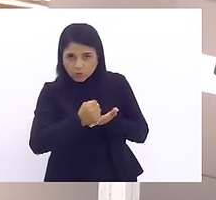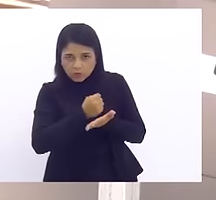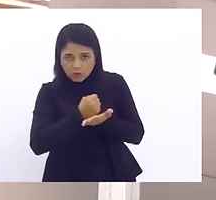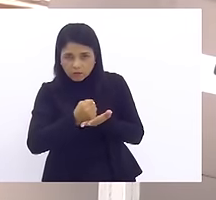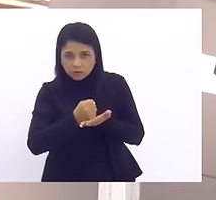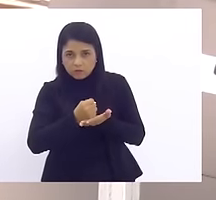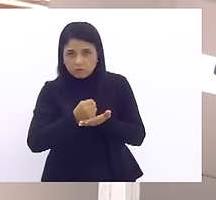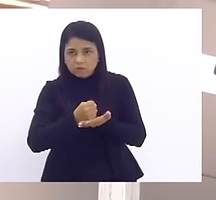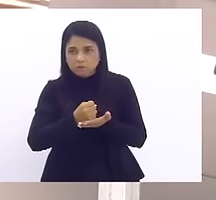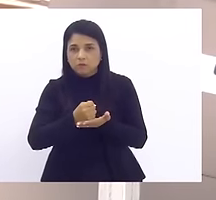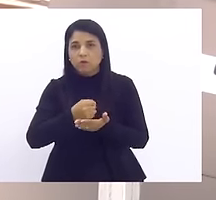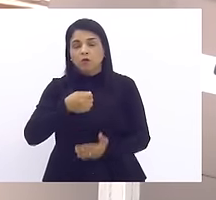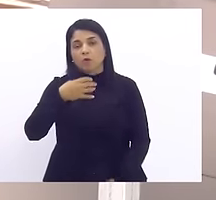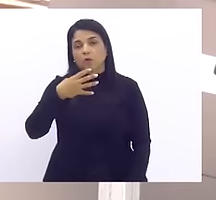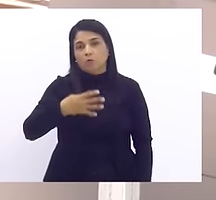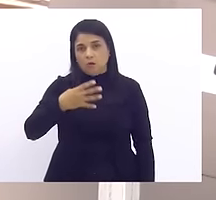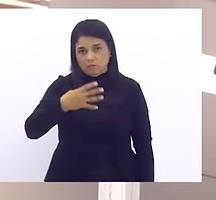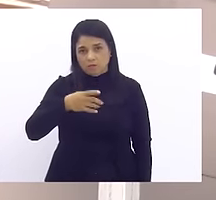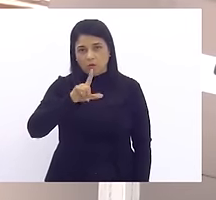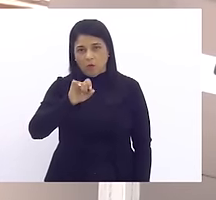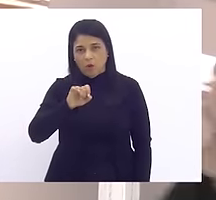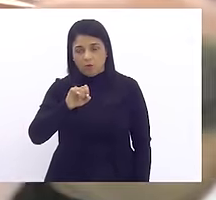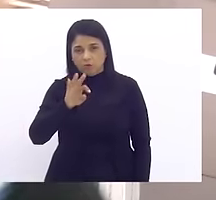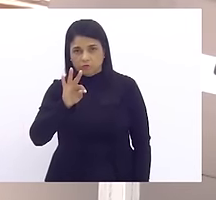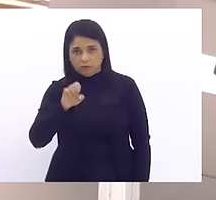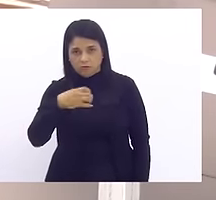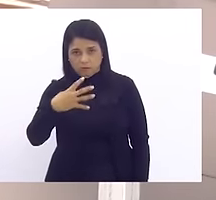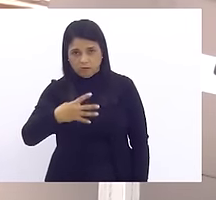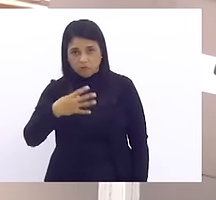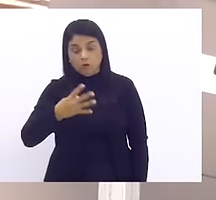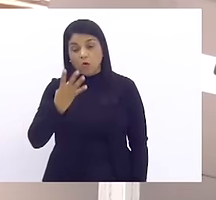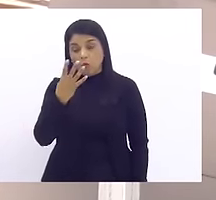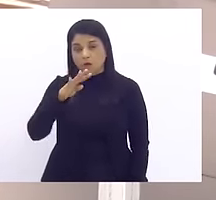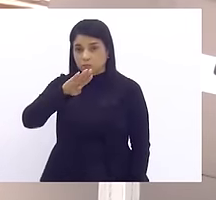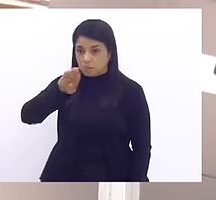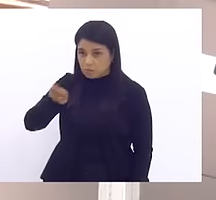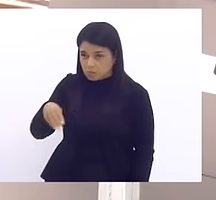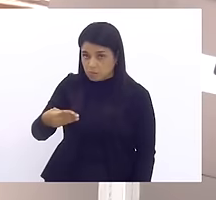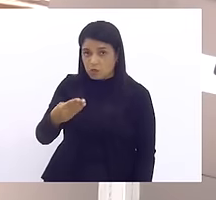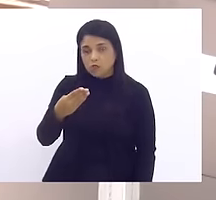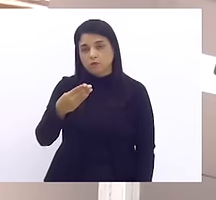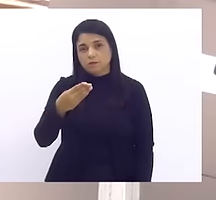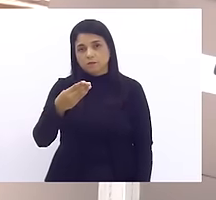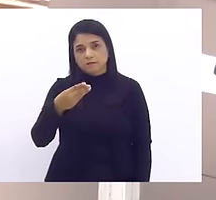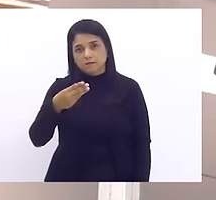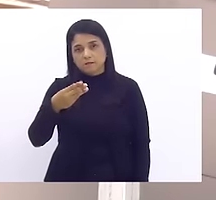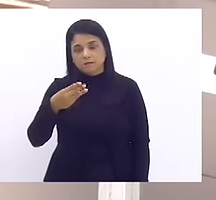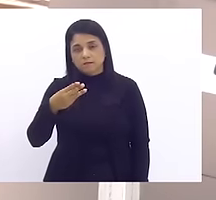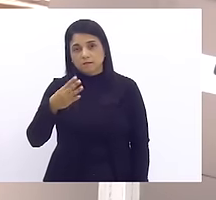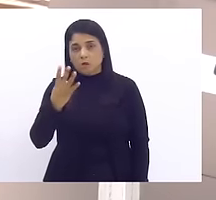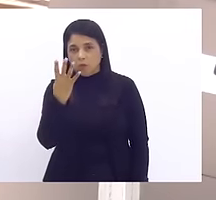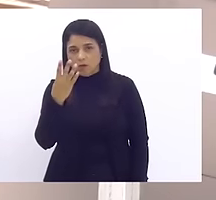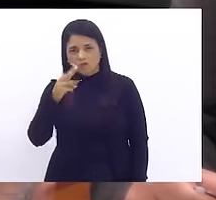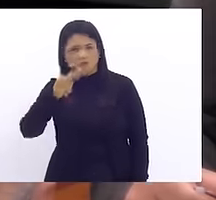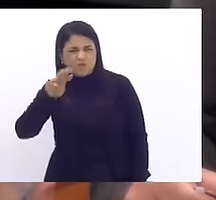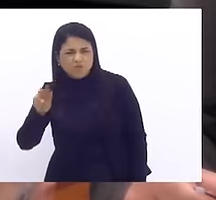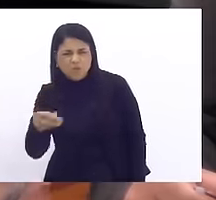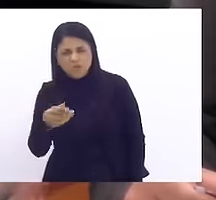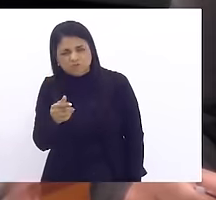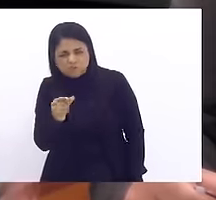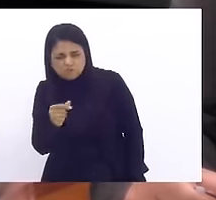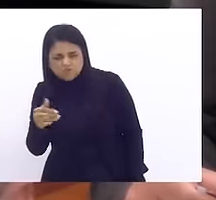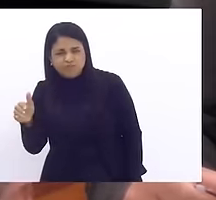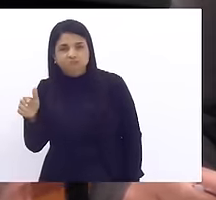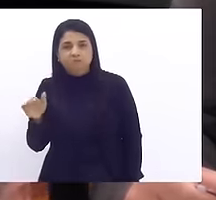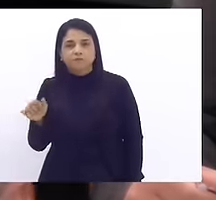dos contratos quatro que é Lote 4 O valor é 4 milhões e 4 milhões e um pouquinho mais eu tenho